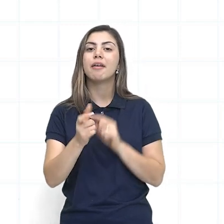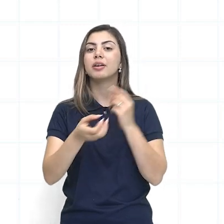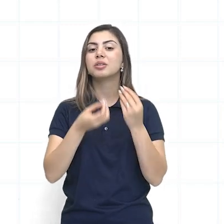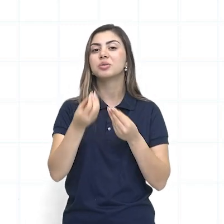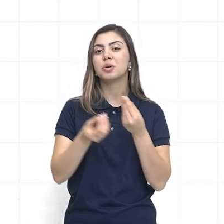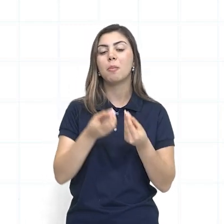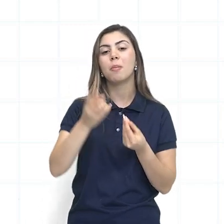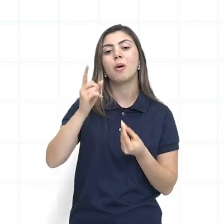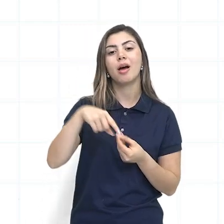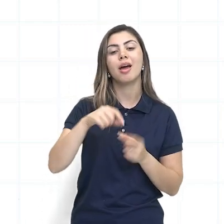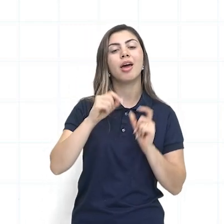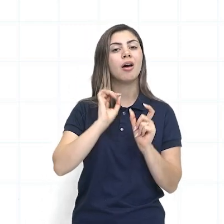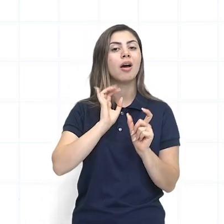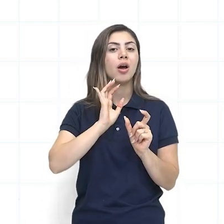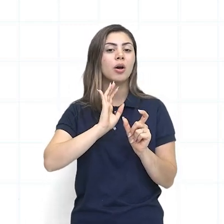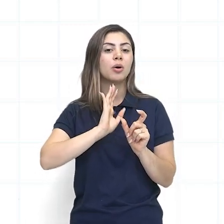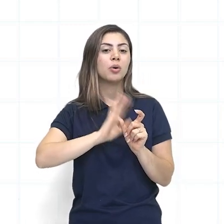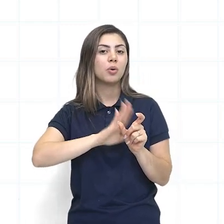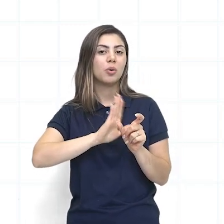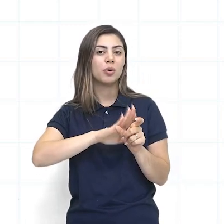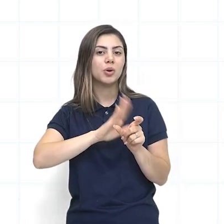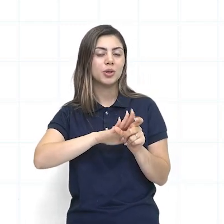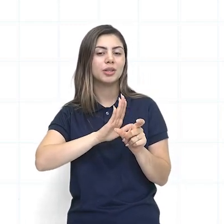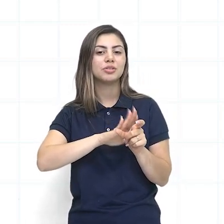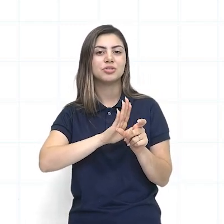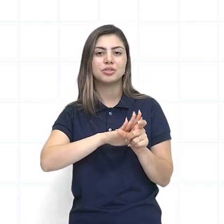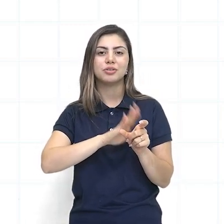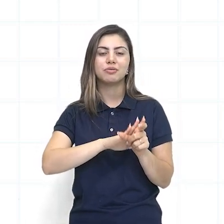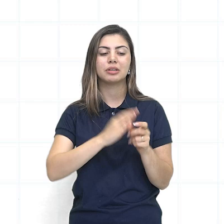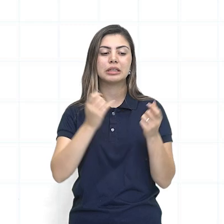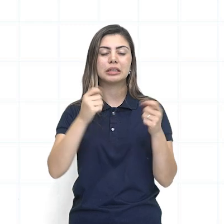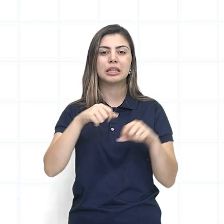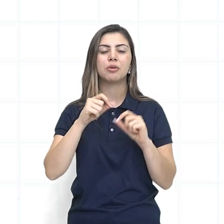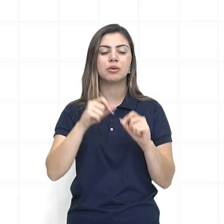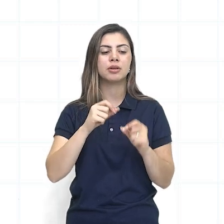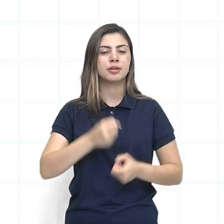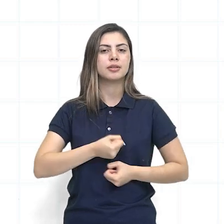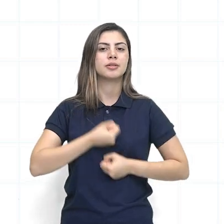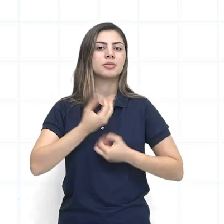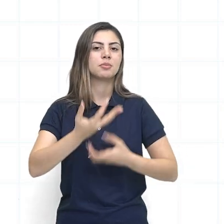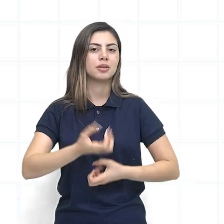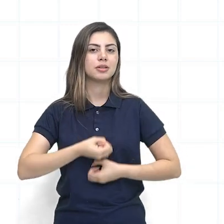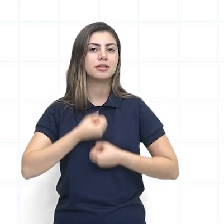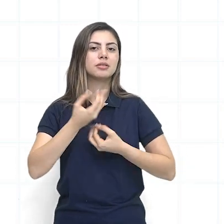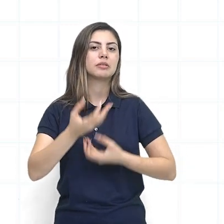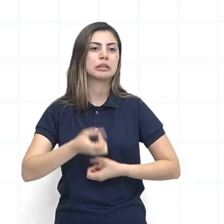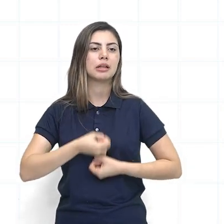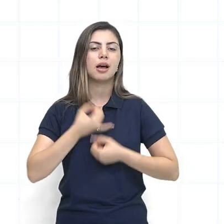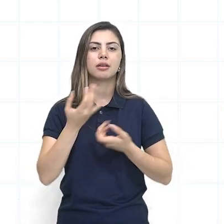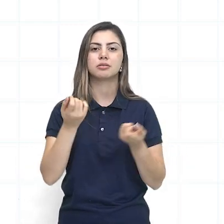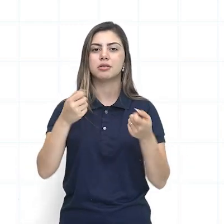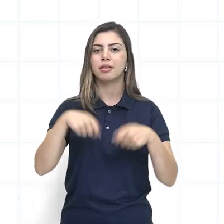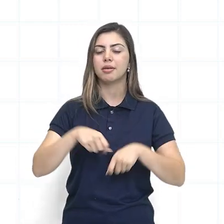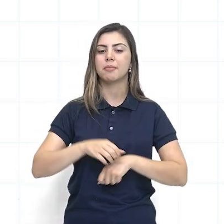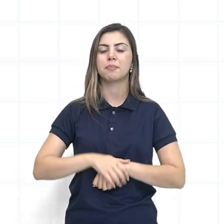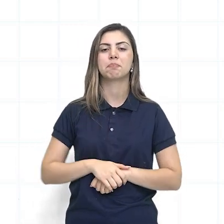sentido conotativo, para dar mais ênfase e expressividade nas